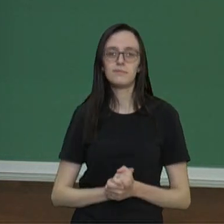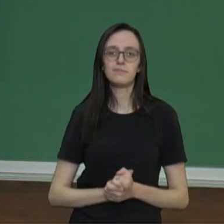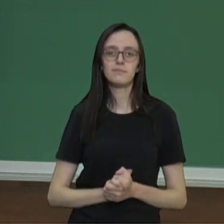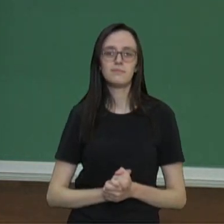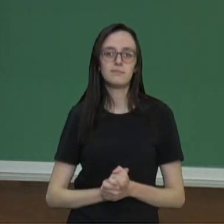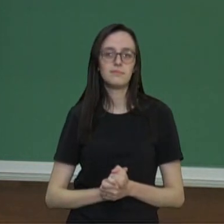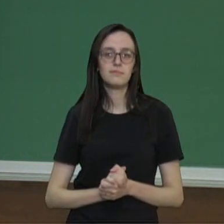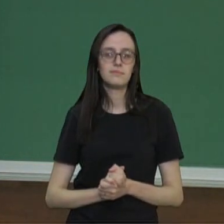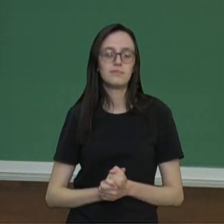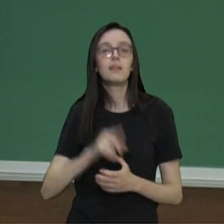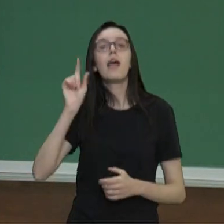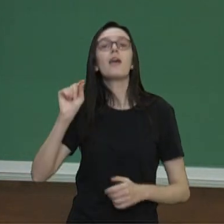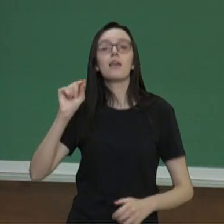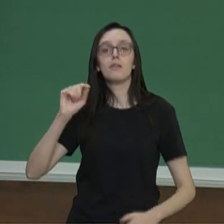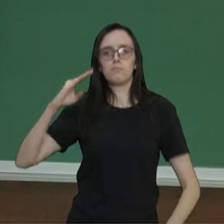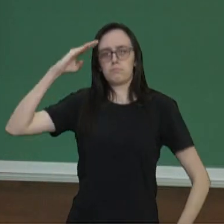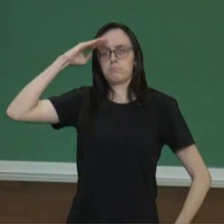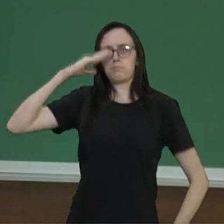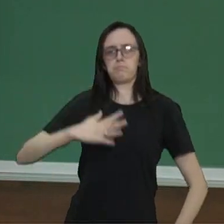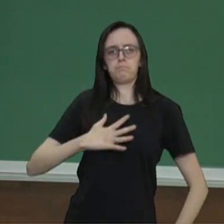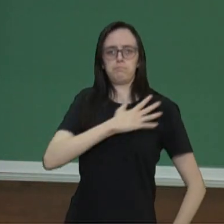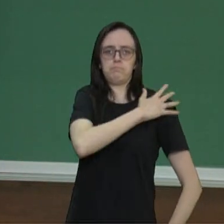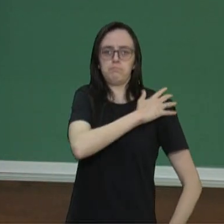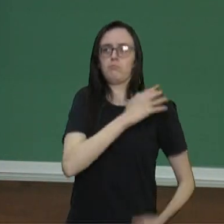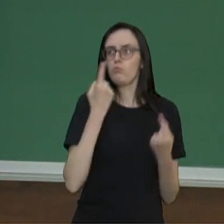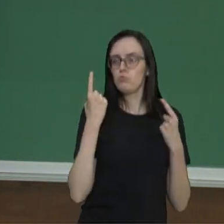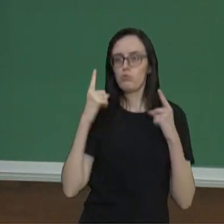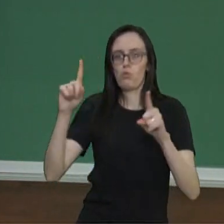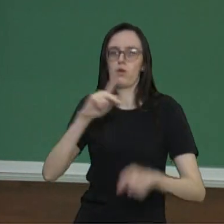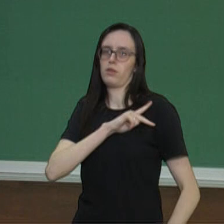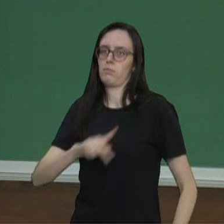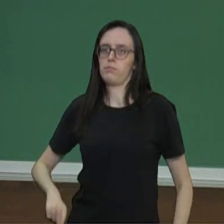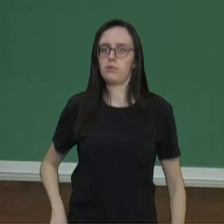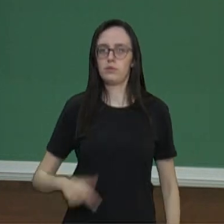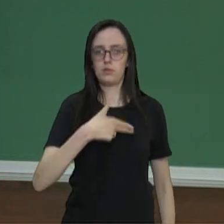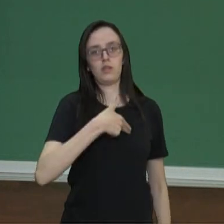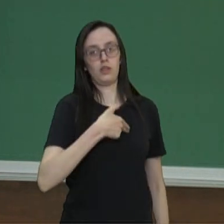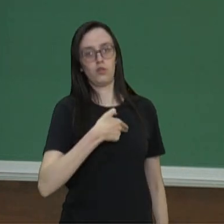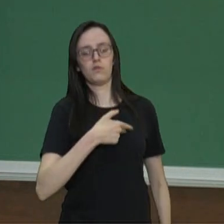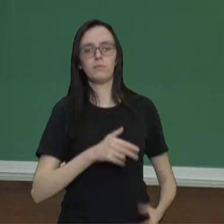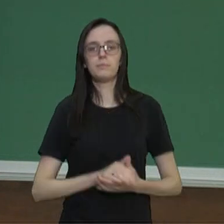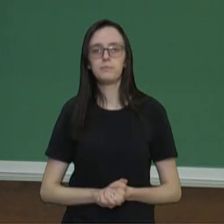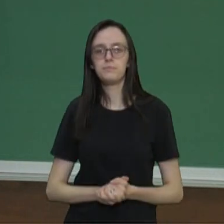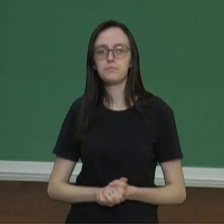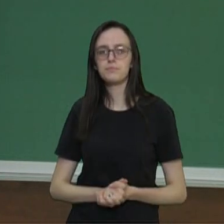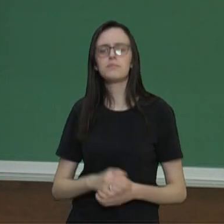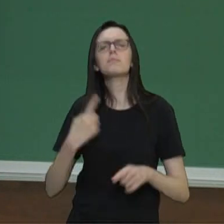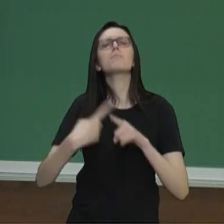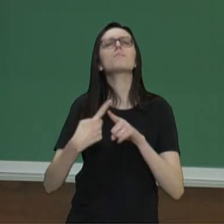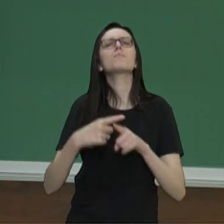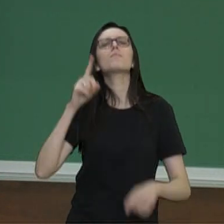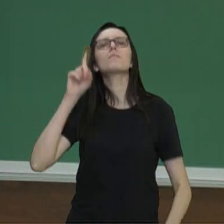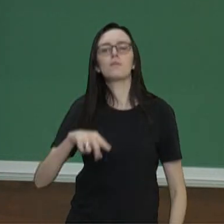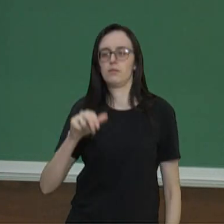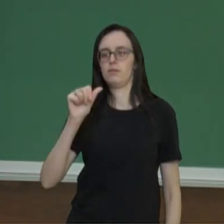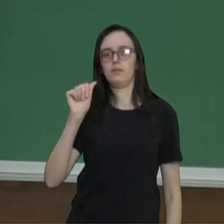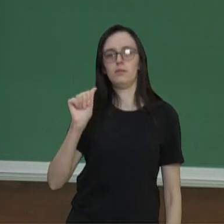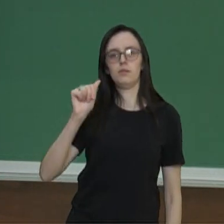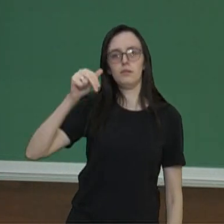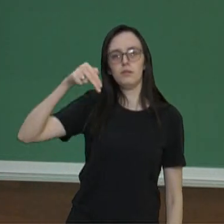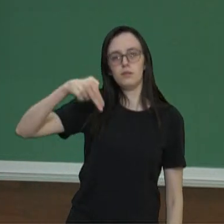foi feito por militares contra o presidente Getúlio Vargas, em nome da Aliança